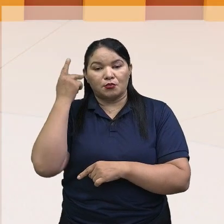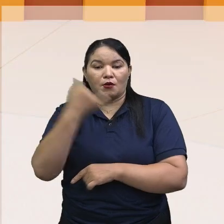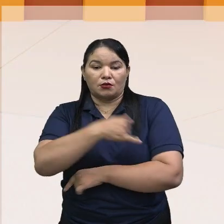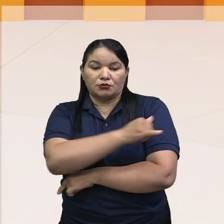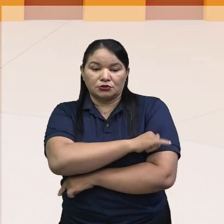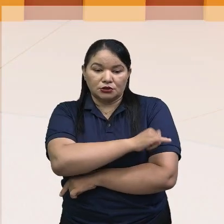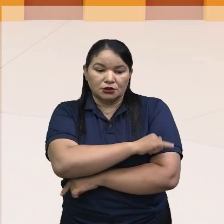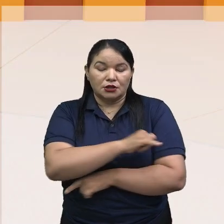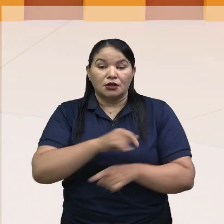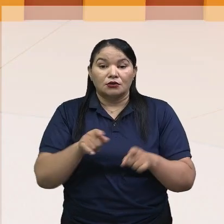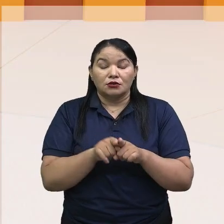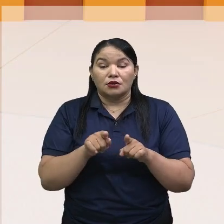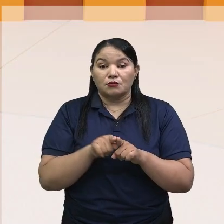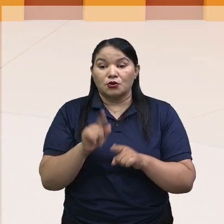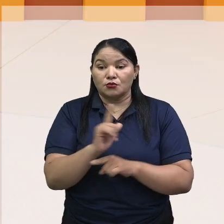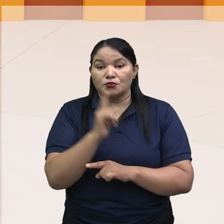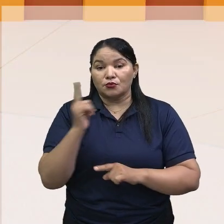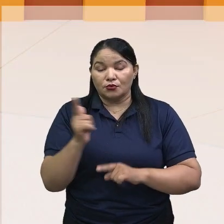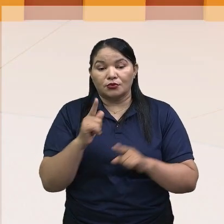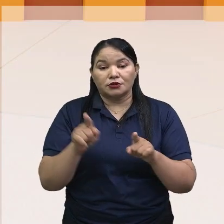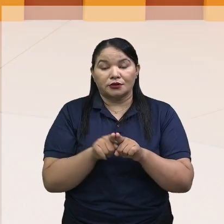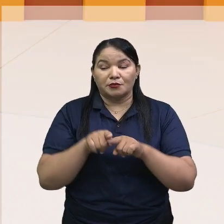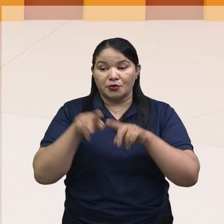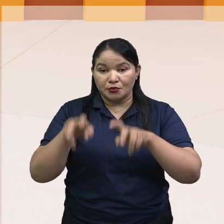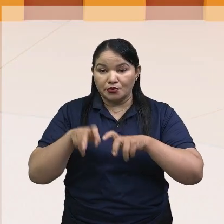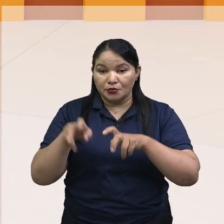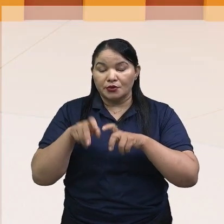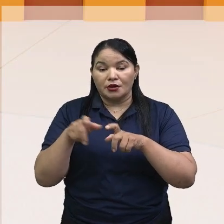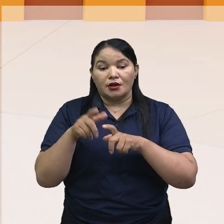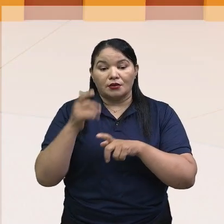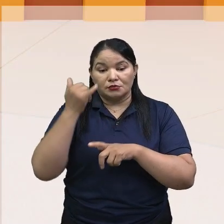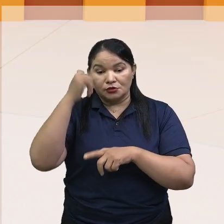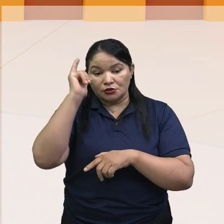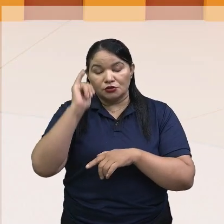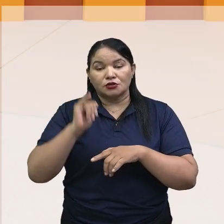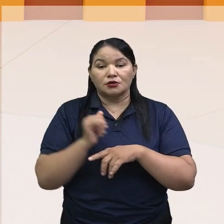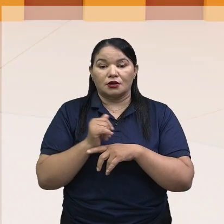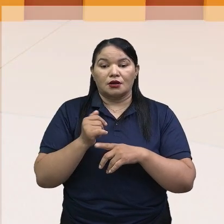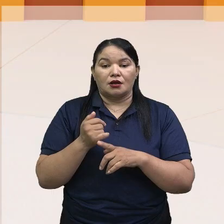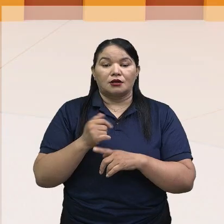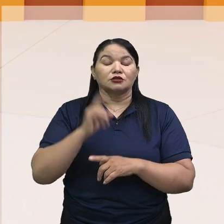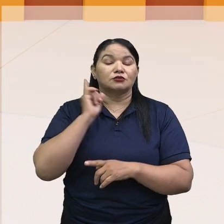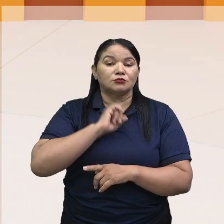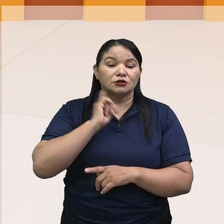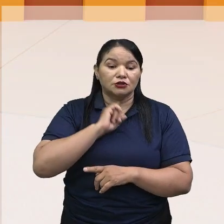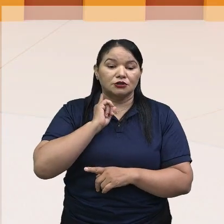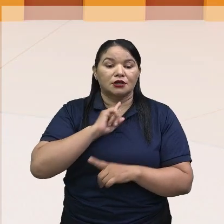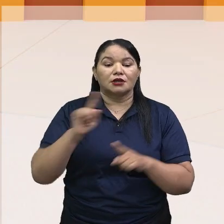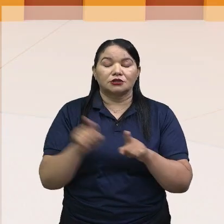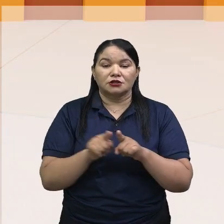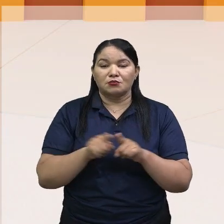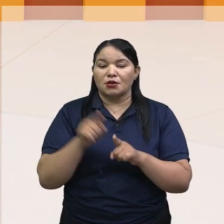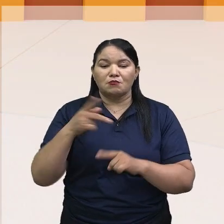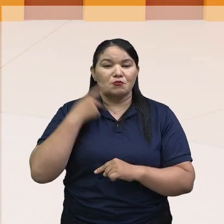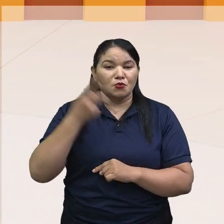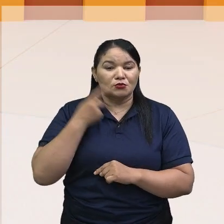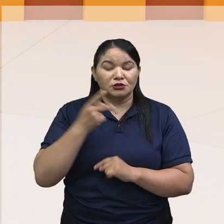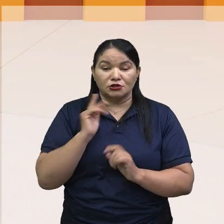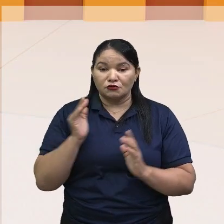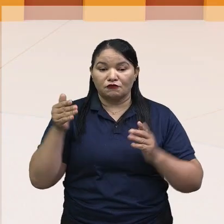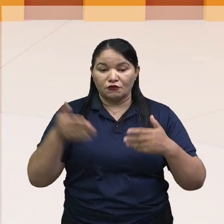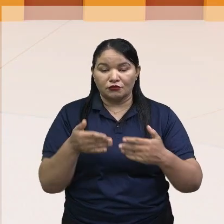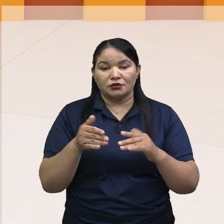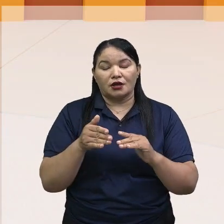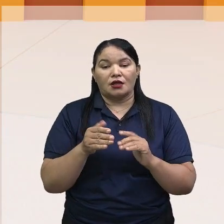Janeiro, juntamente com a pecuarista de Minas Gerais. Então, toda essa política vai ser voltada em